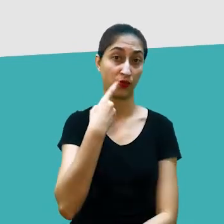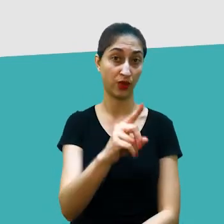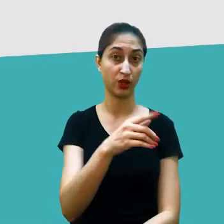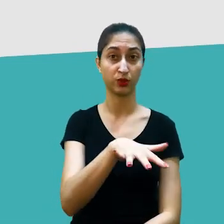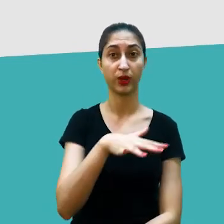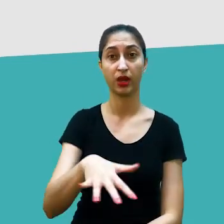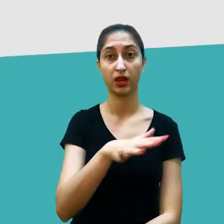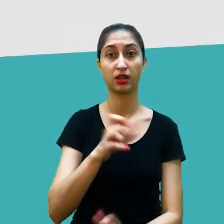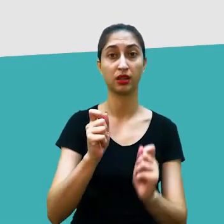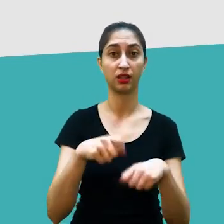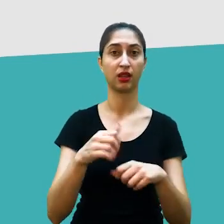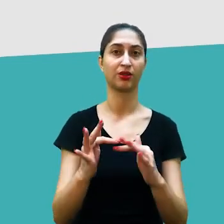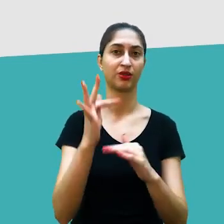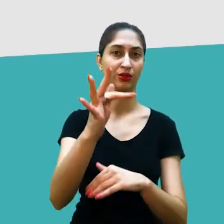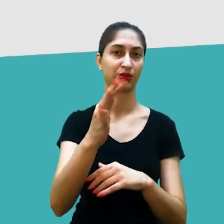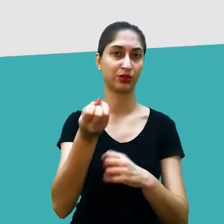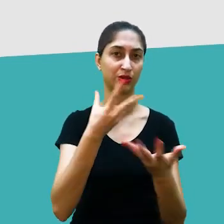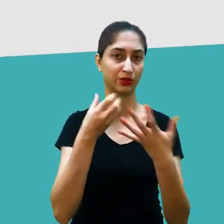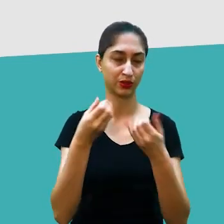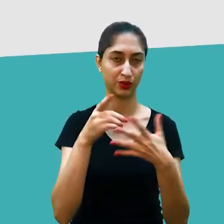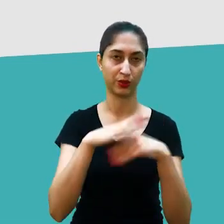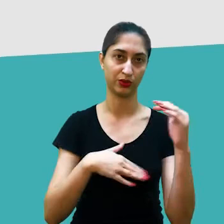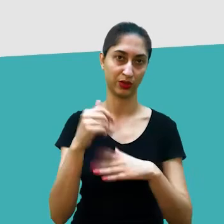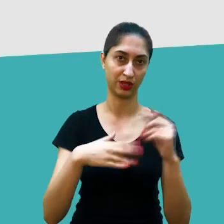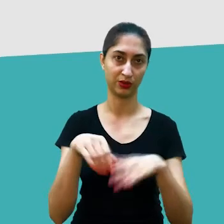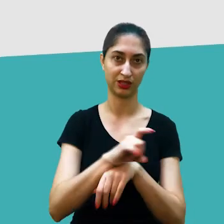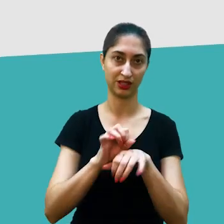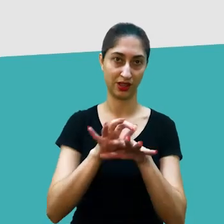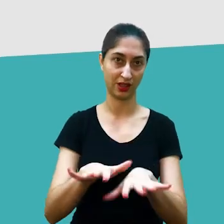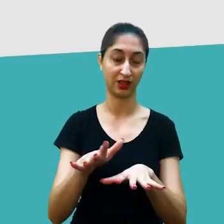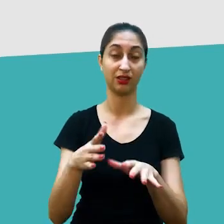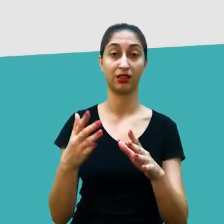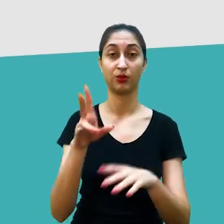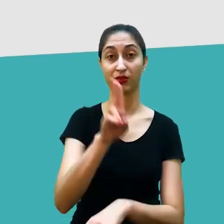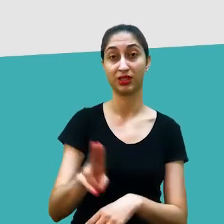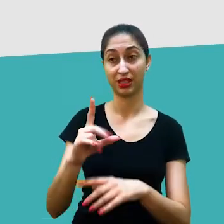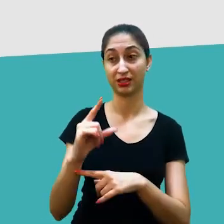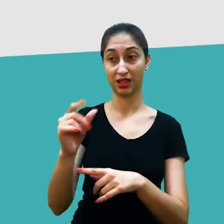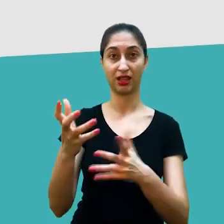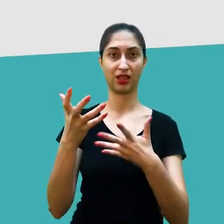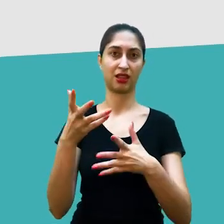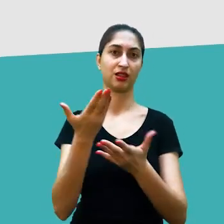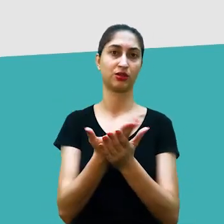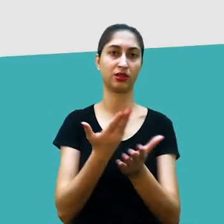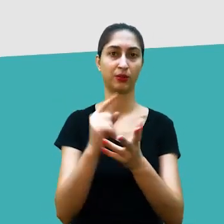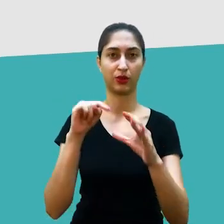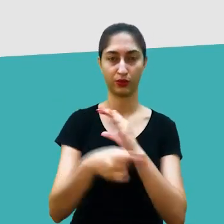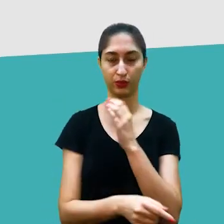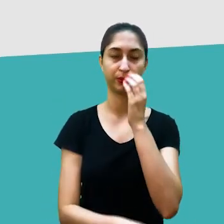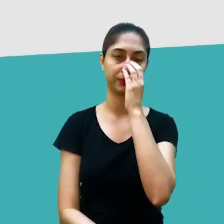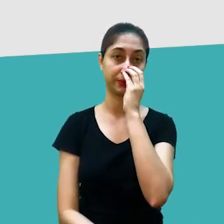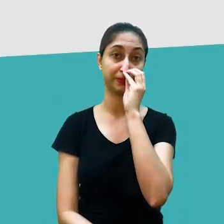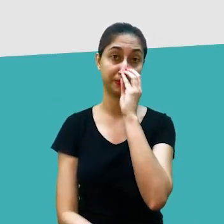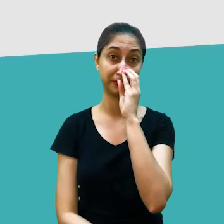campo muito promissor para novos designers, para as pessoas que estão saindo da universidade e querem fazer uma especialização, né? Então eu acho que